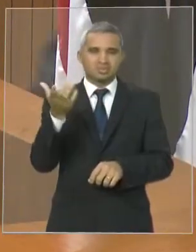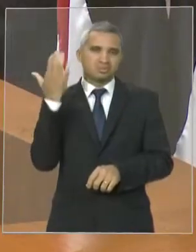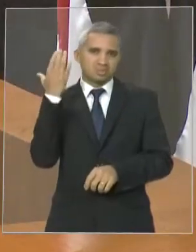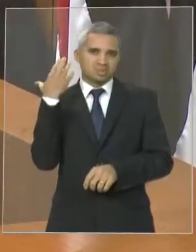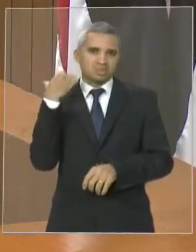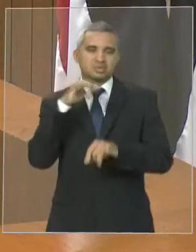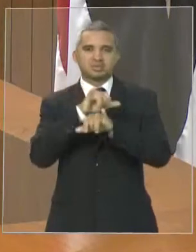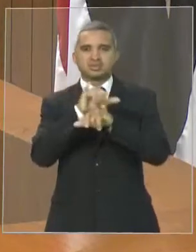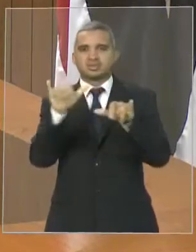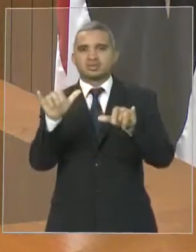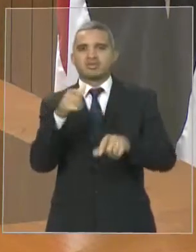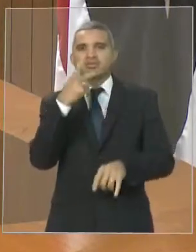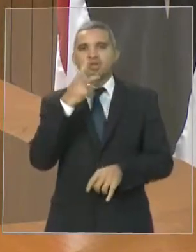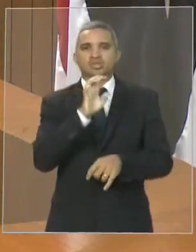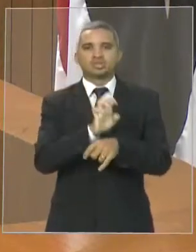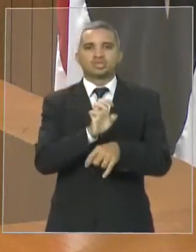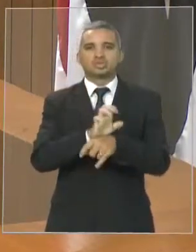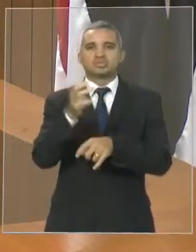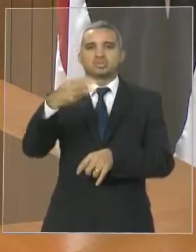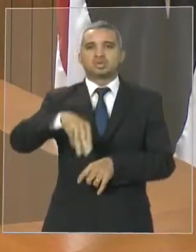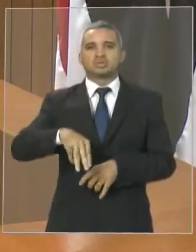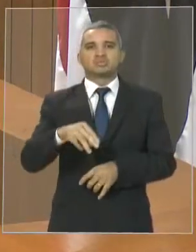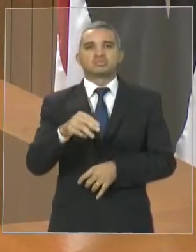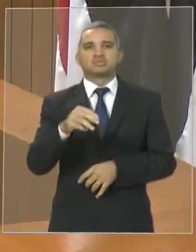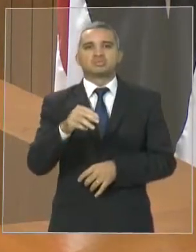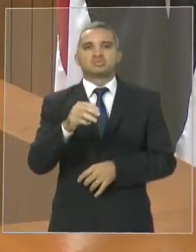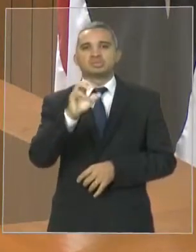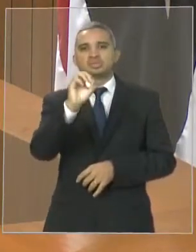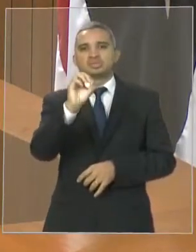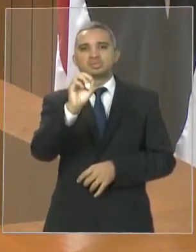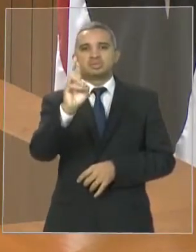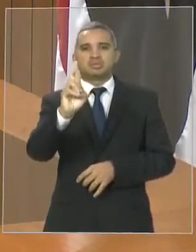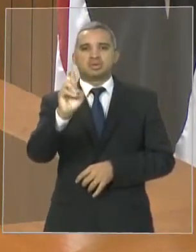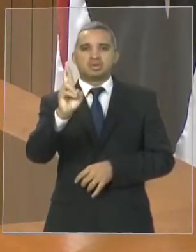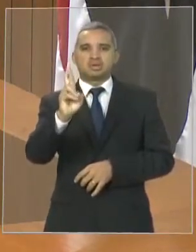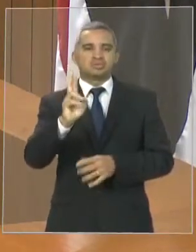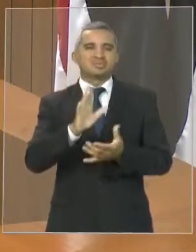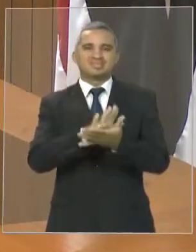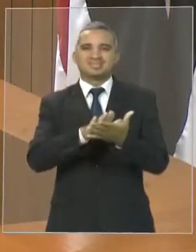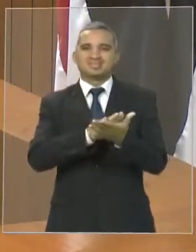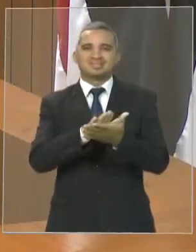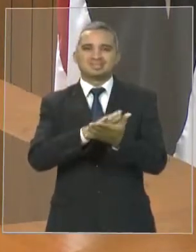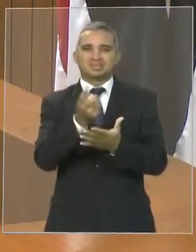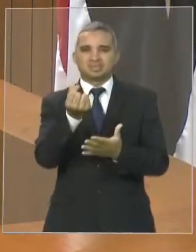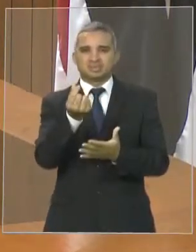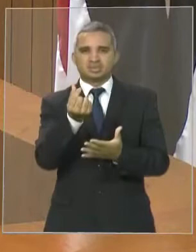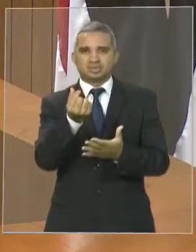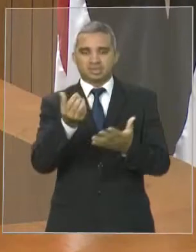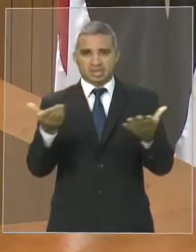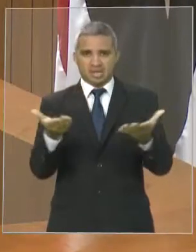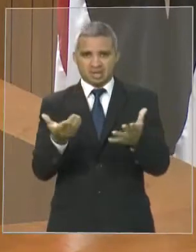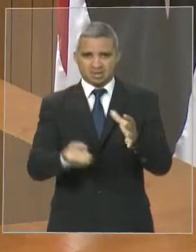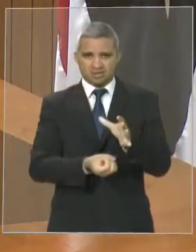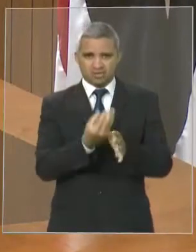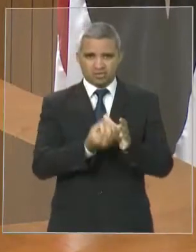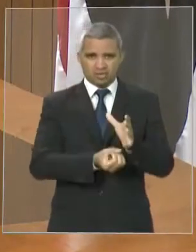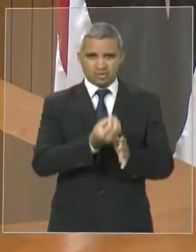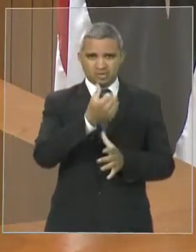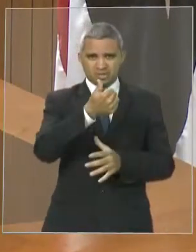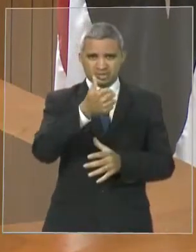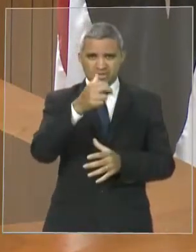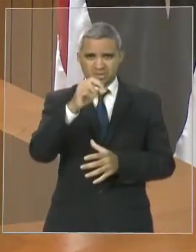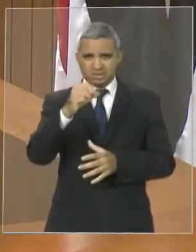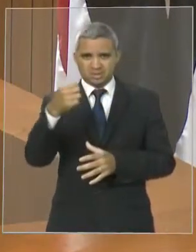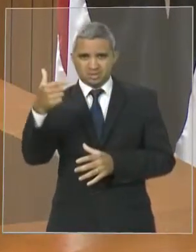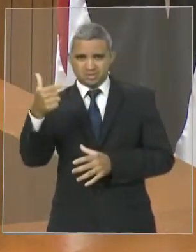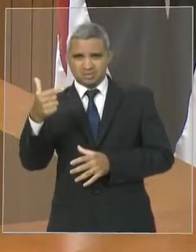Estado não tinha um centavo na conta e quer criar 102 cargos em comissão. Mas a medida provisória